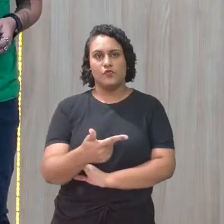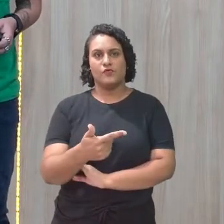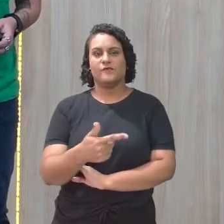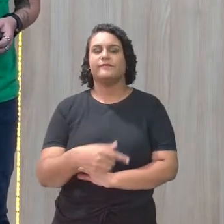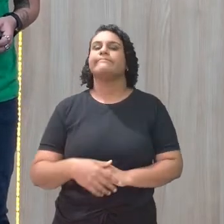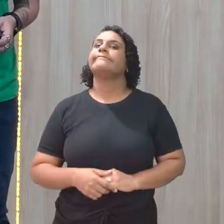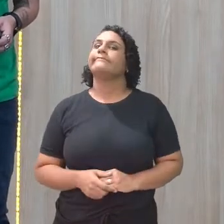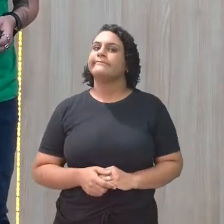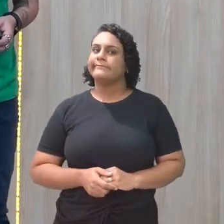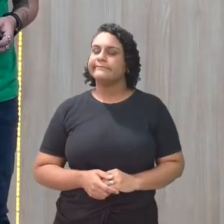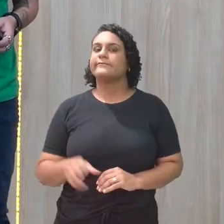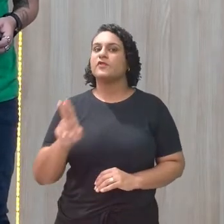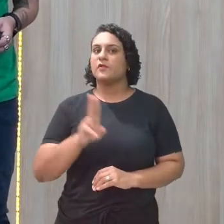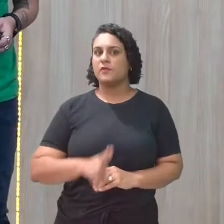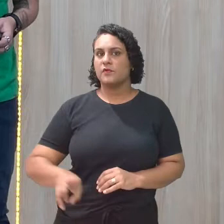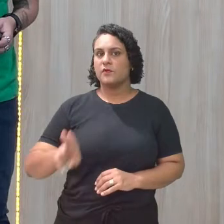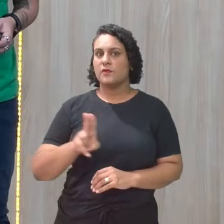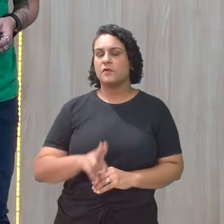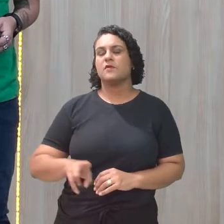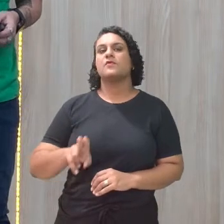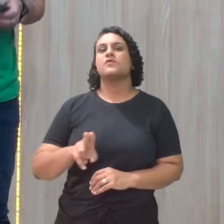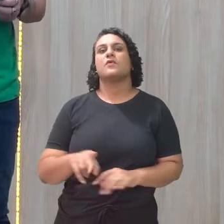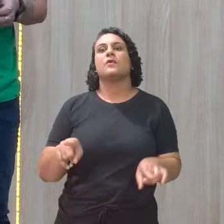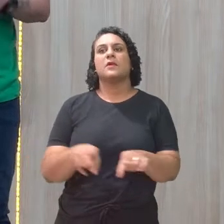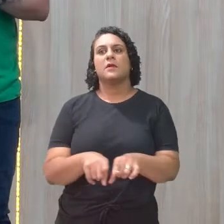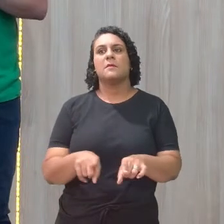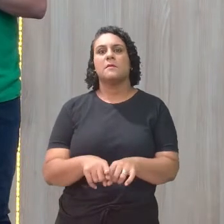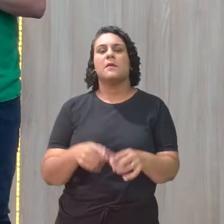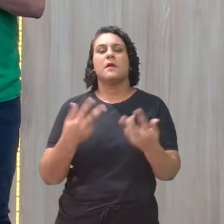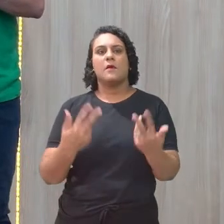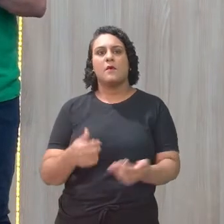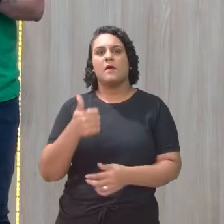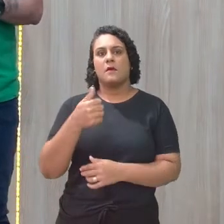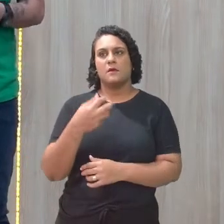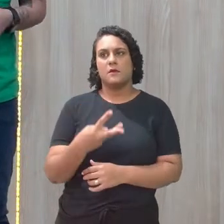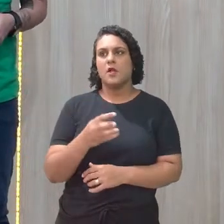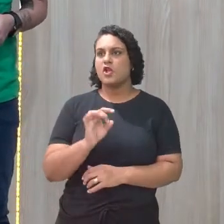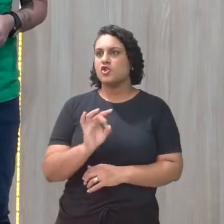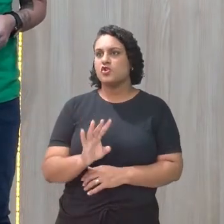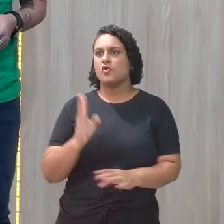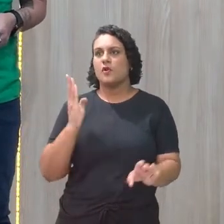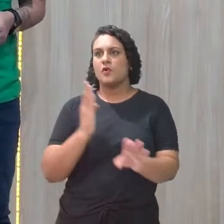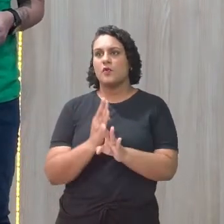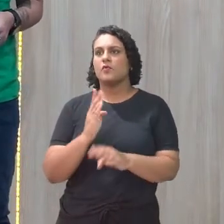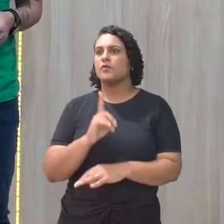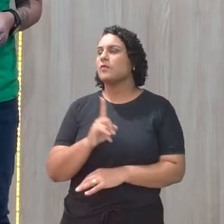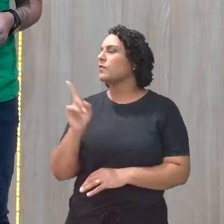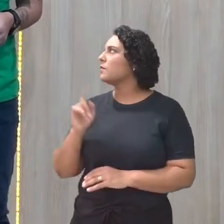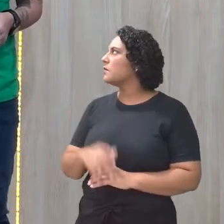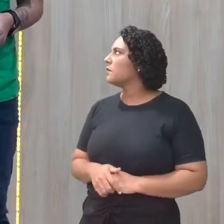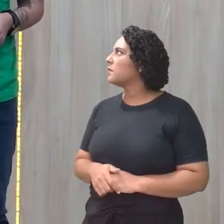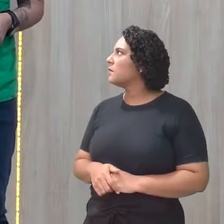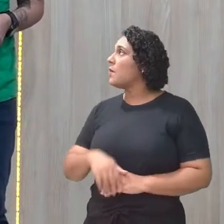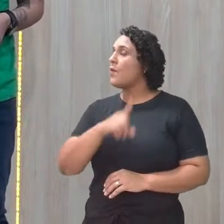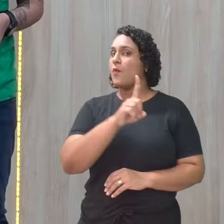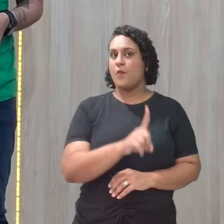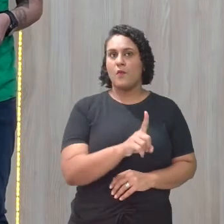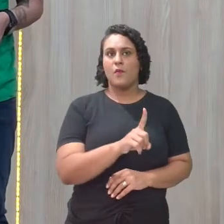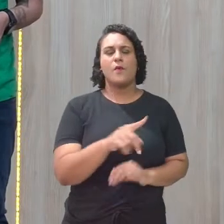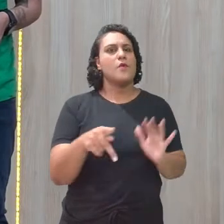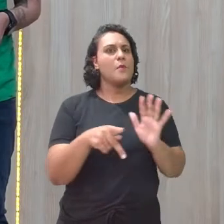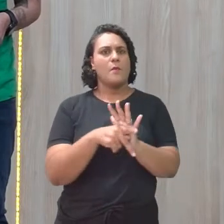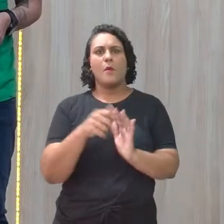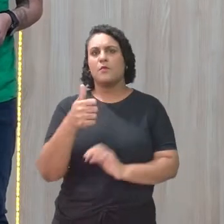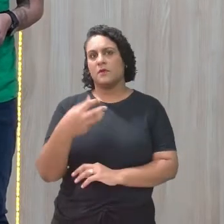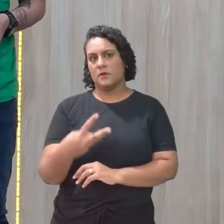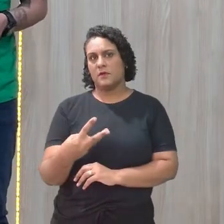gente aplicou a mesma coisa para o número 13 e encontrou apenas aqueles dois valores, ou seja, o 1 e ele mesmo.